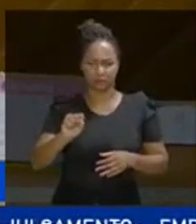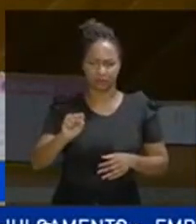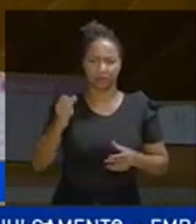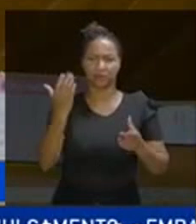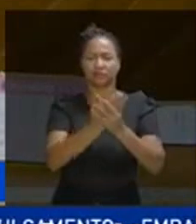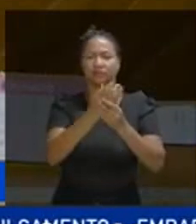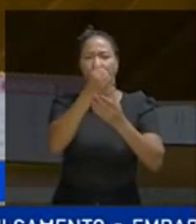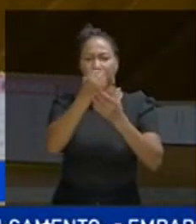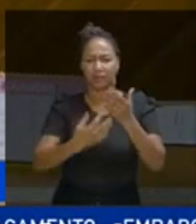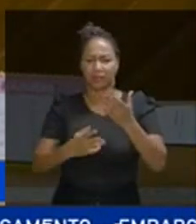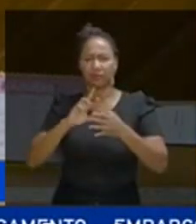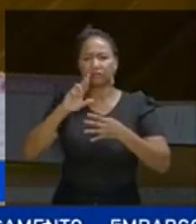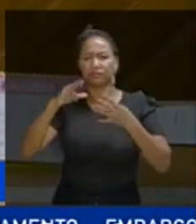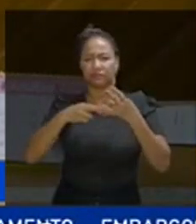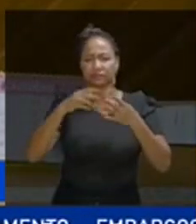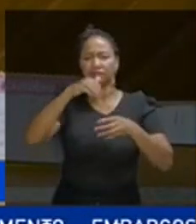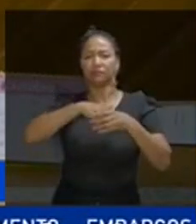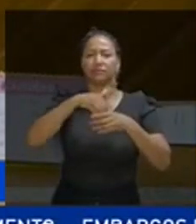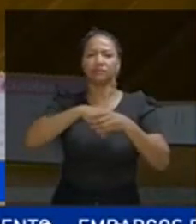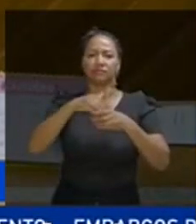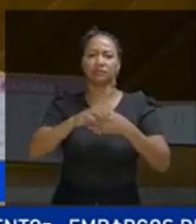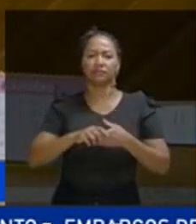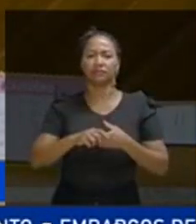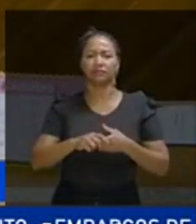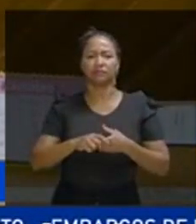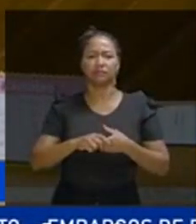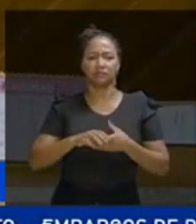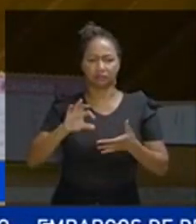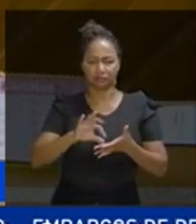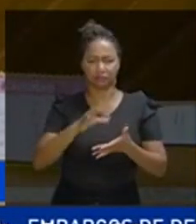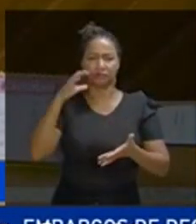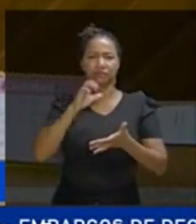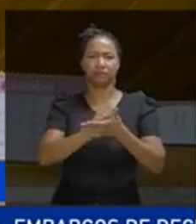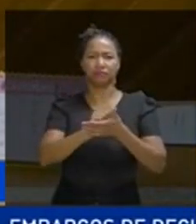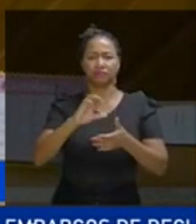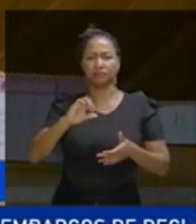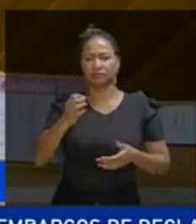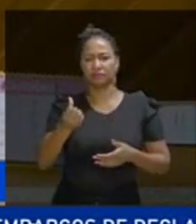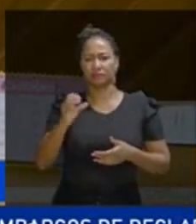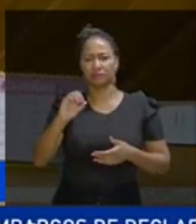Embargo de declaração no recurso eleitoral no requerimento de registro de candidatura número